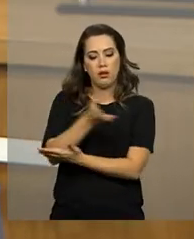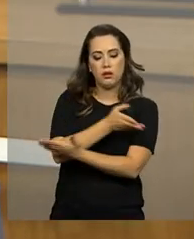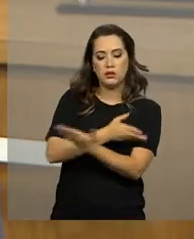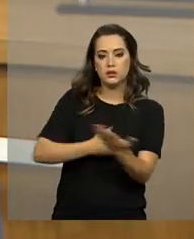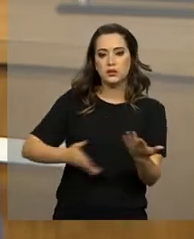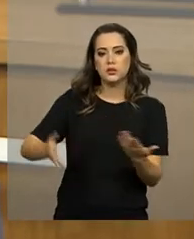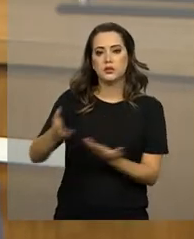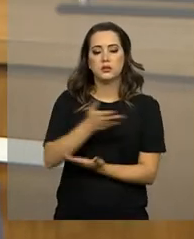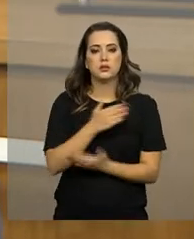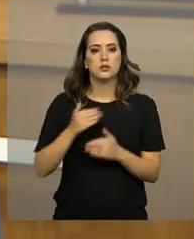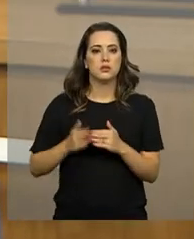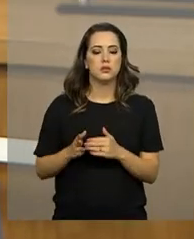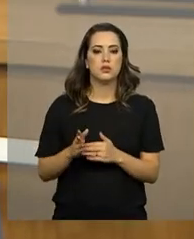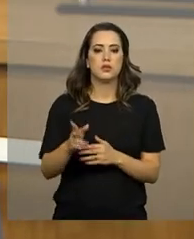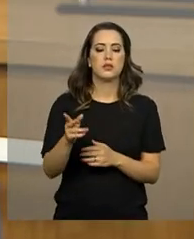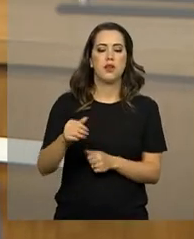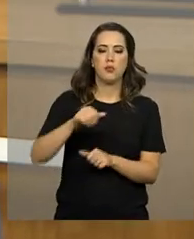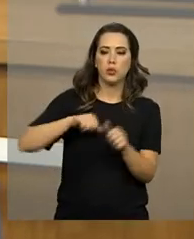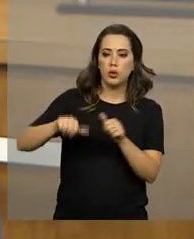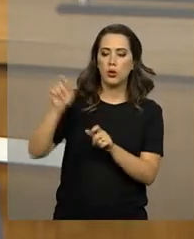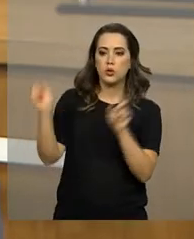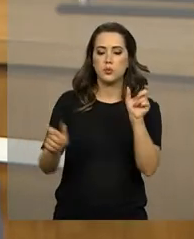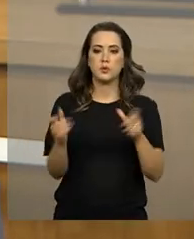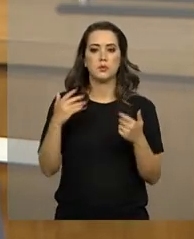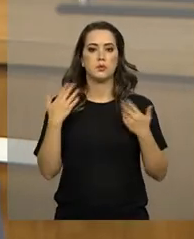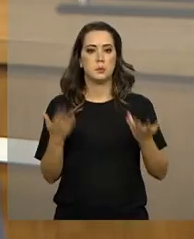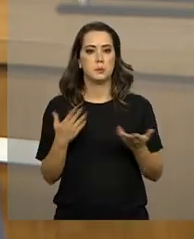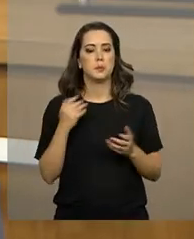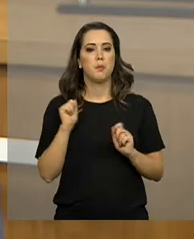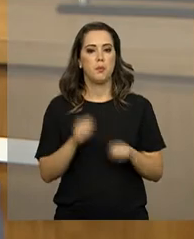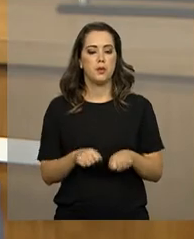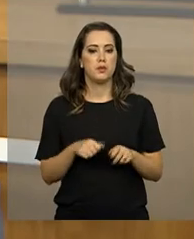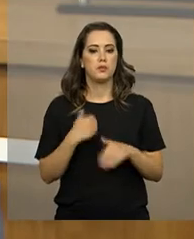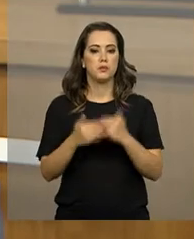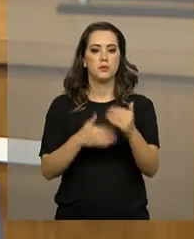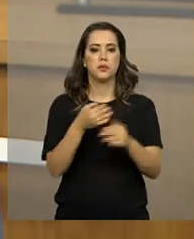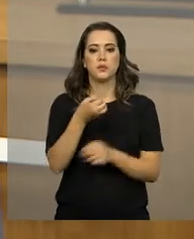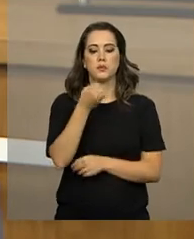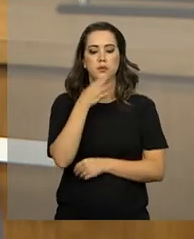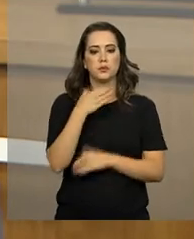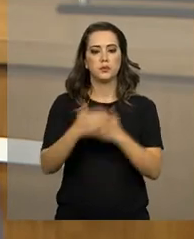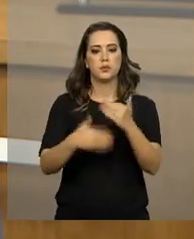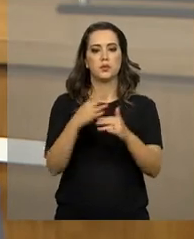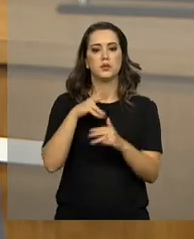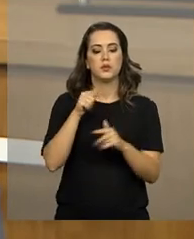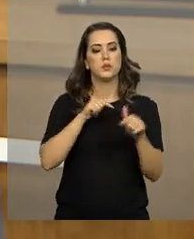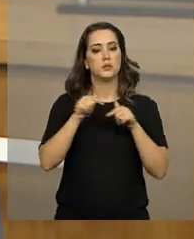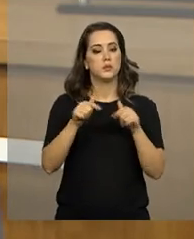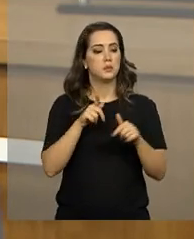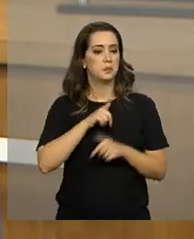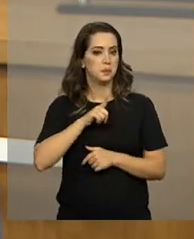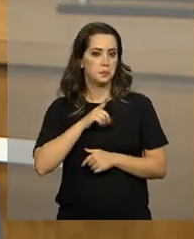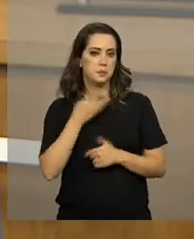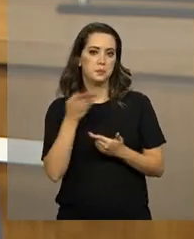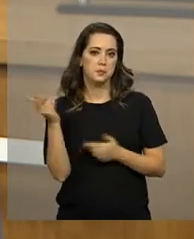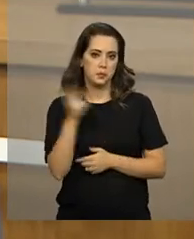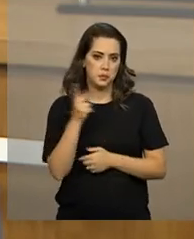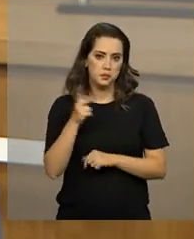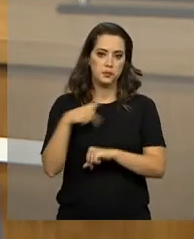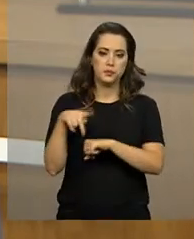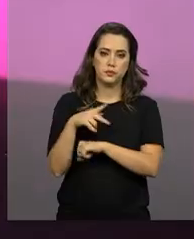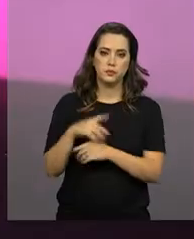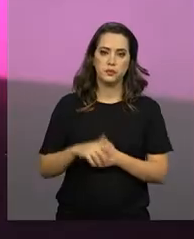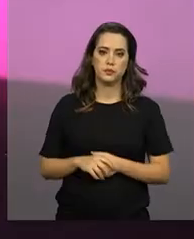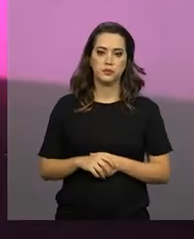uma constante troca de pessoal para poder bem desenvolver todas as atividades negociais que elas possuem nos dois